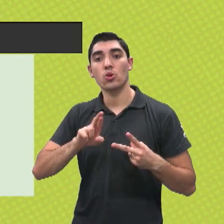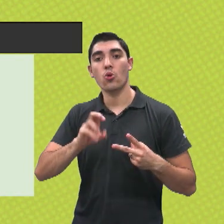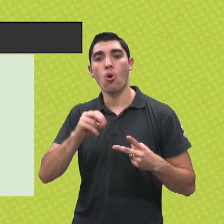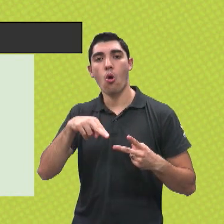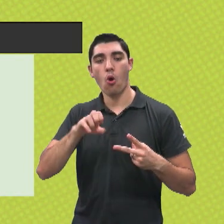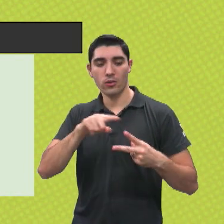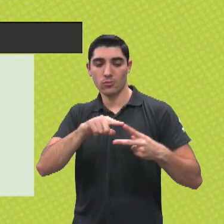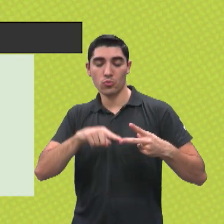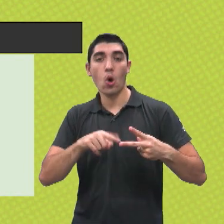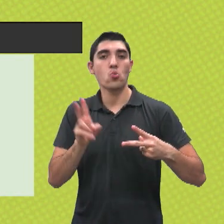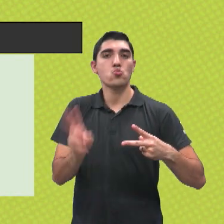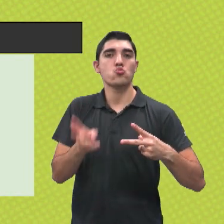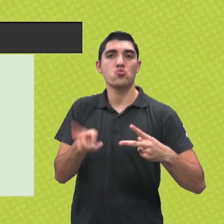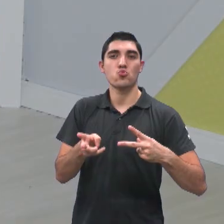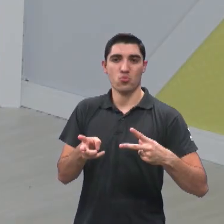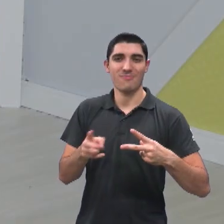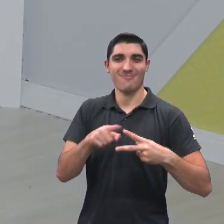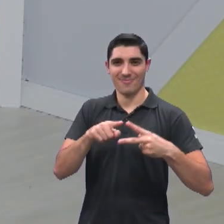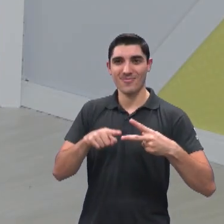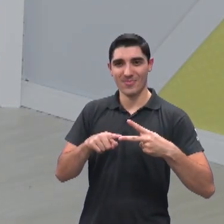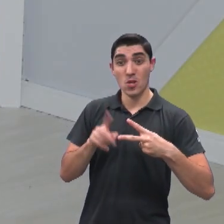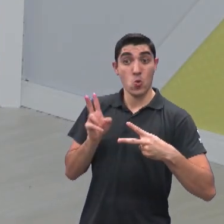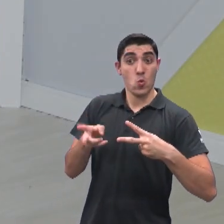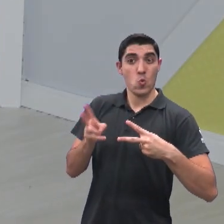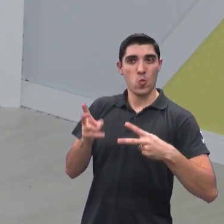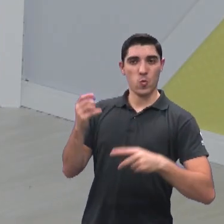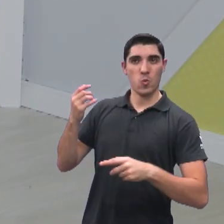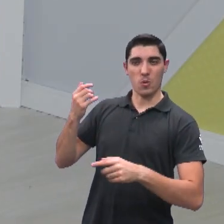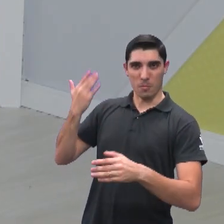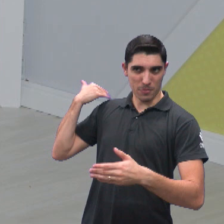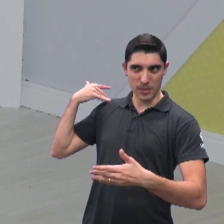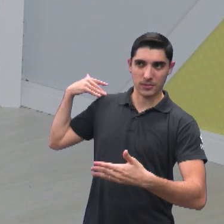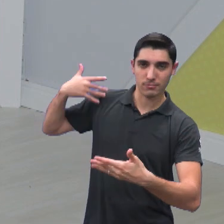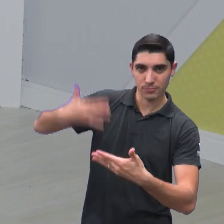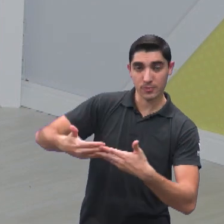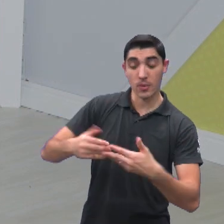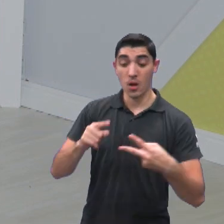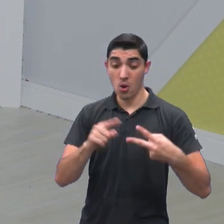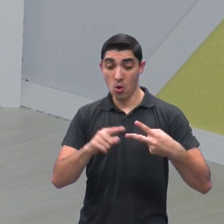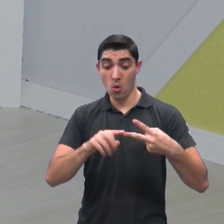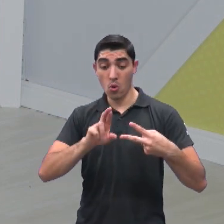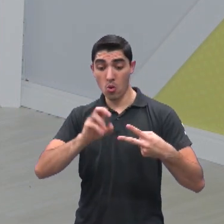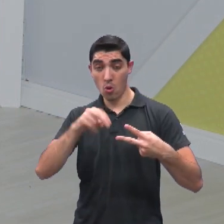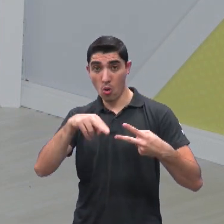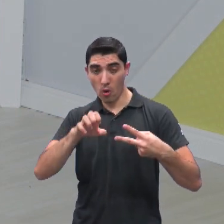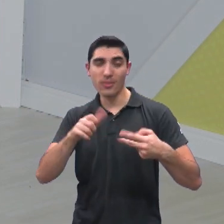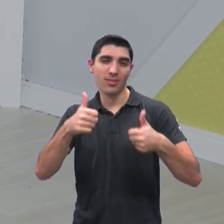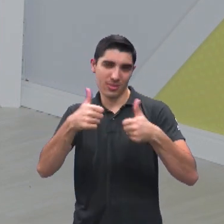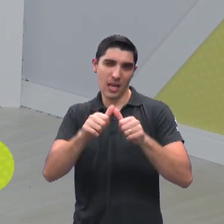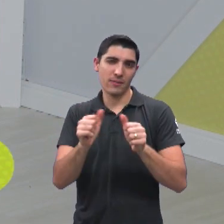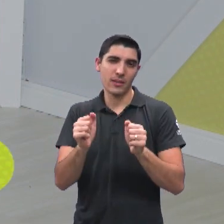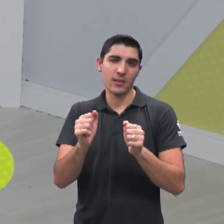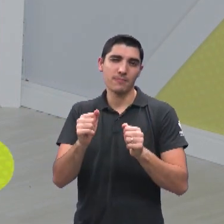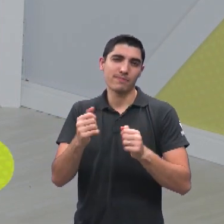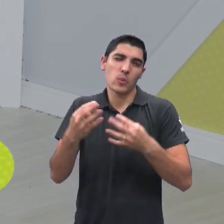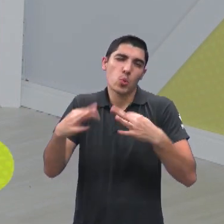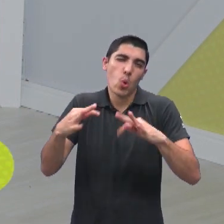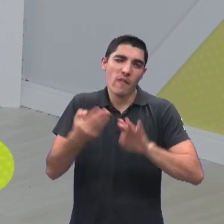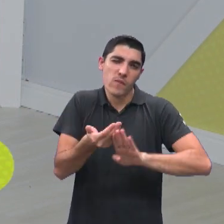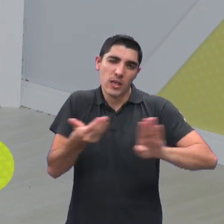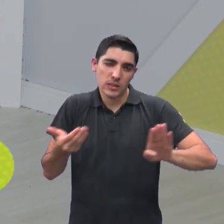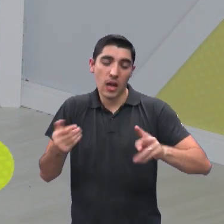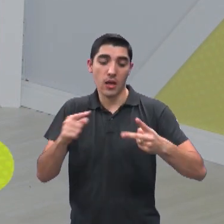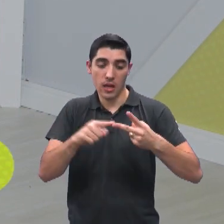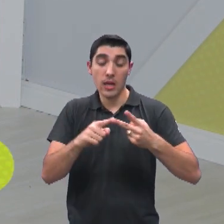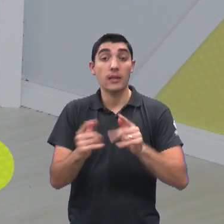remanescentes, eu ia falar permanecentes, não, são remanescentes da equipe do São José. Lembrando que o Rony vem de contusão junto com o João Gabriel, a gente espera que eles